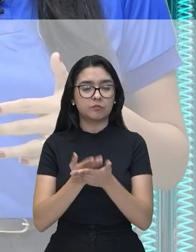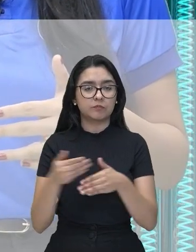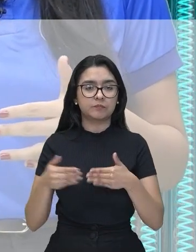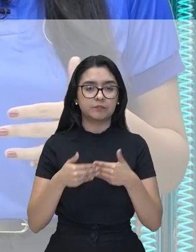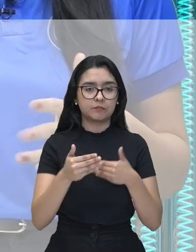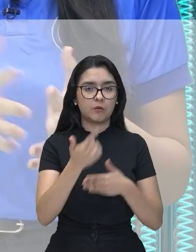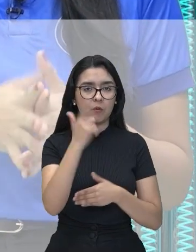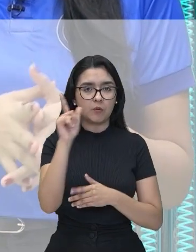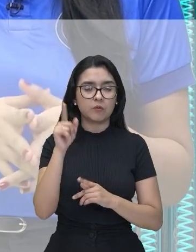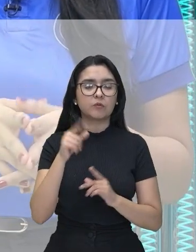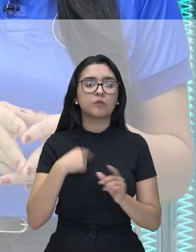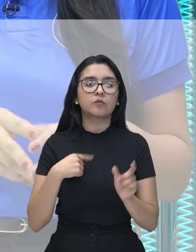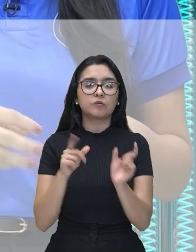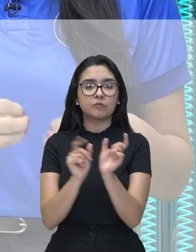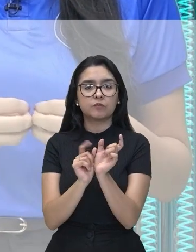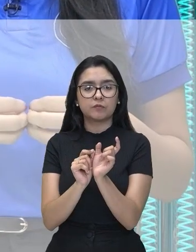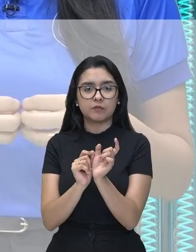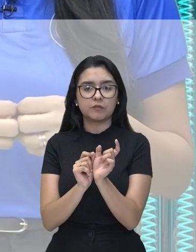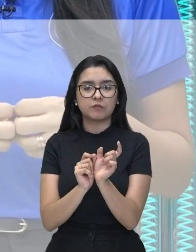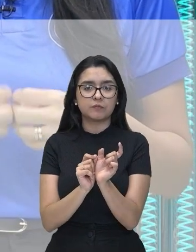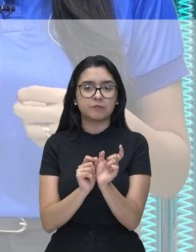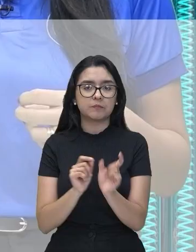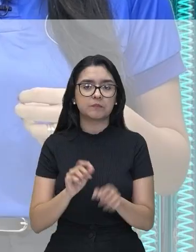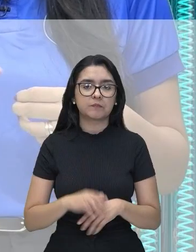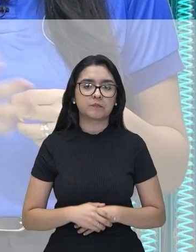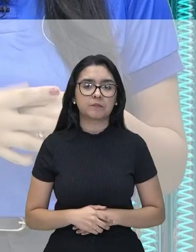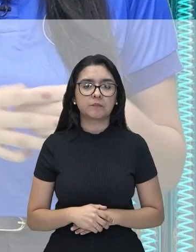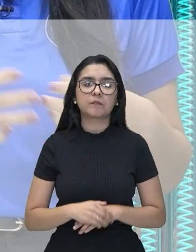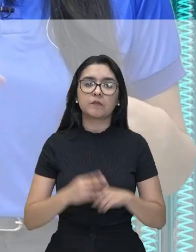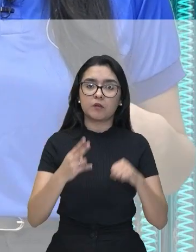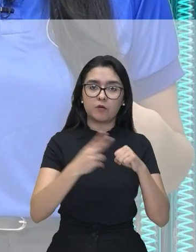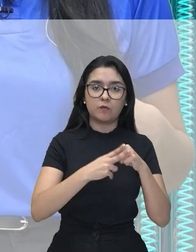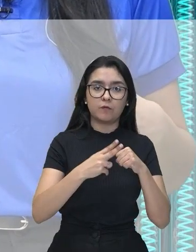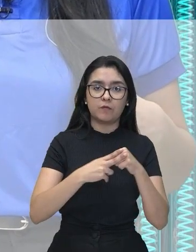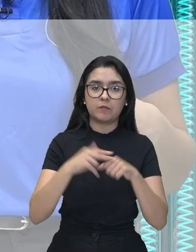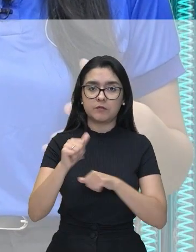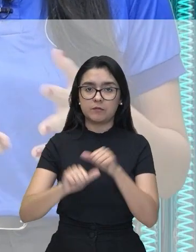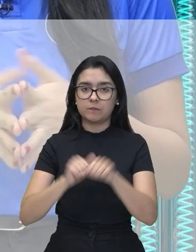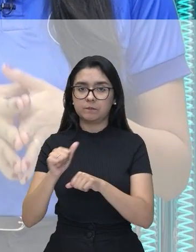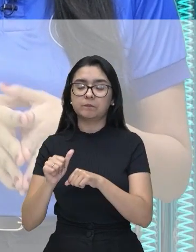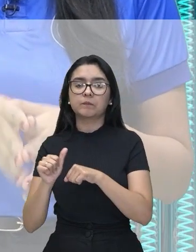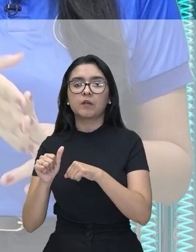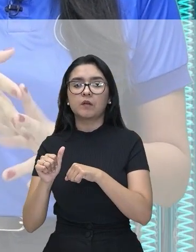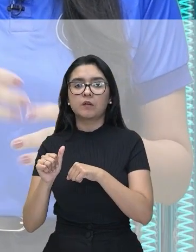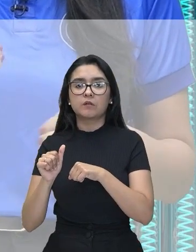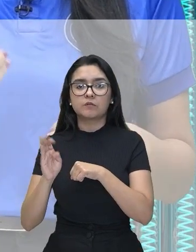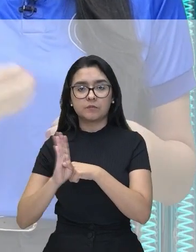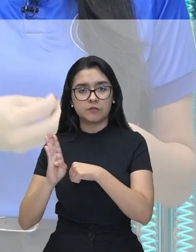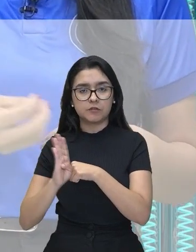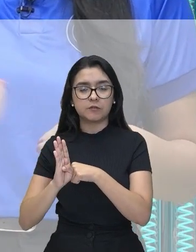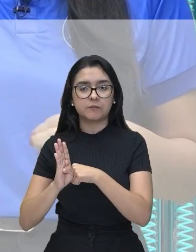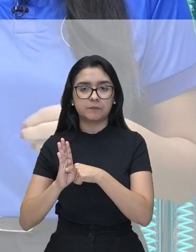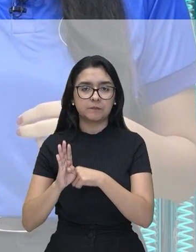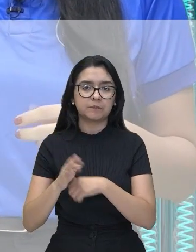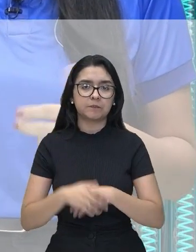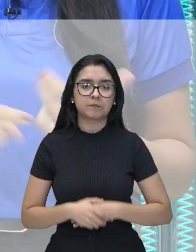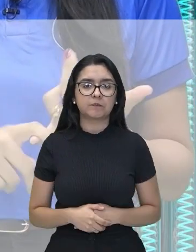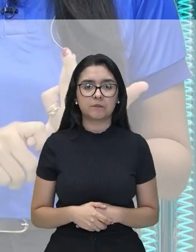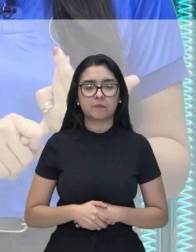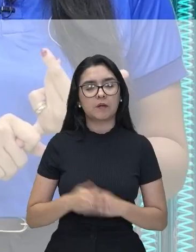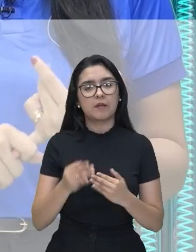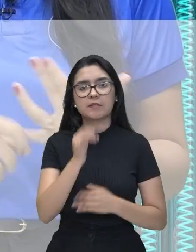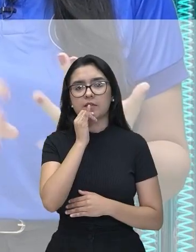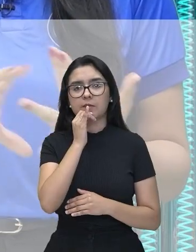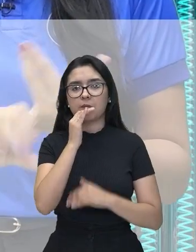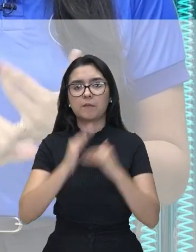outros sufixos, né? Que eles transformam ali os verbos em um substantivo. Transformam o verbo em uma profissão, por